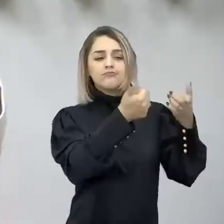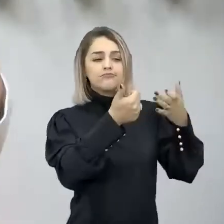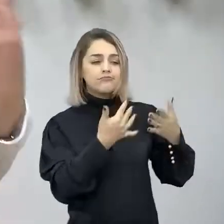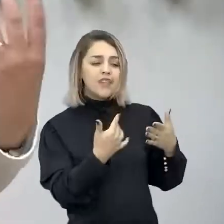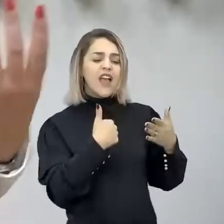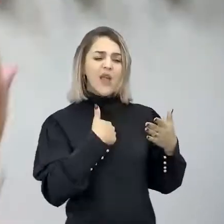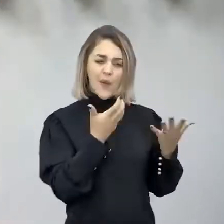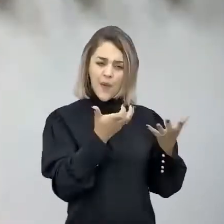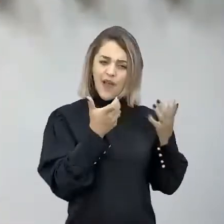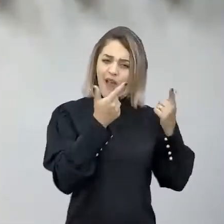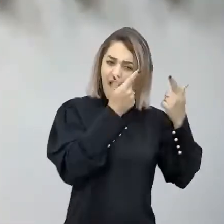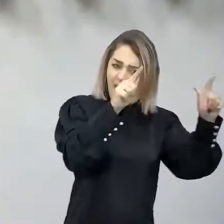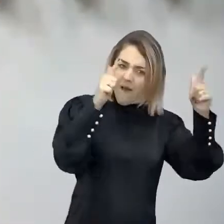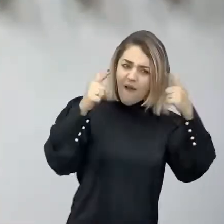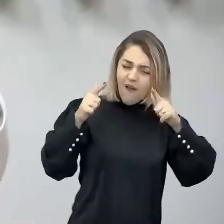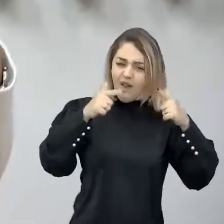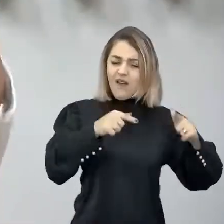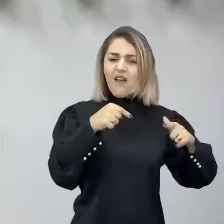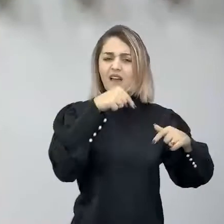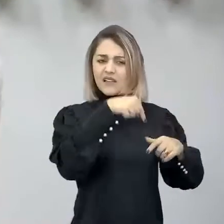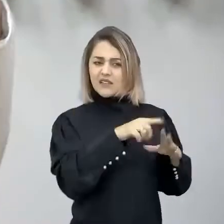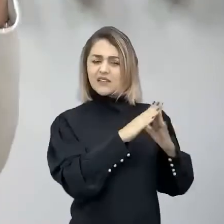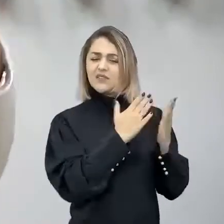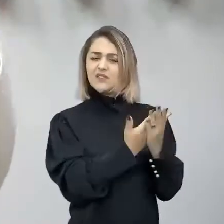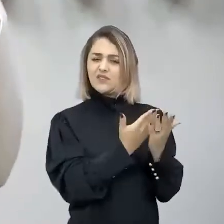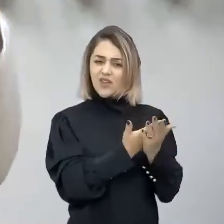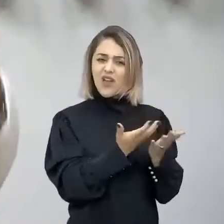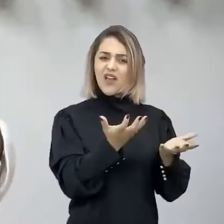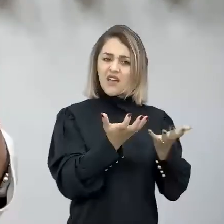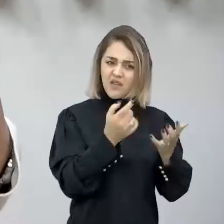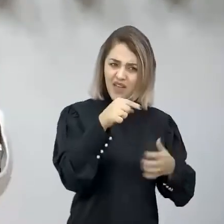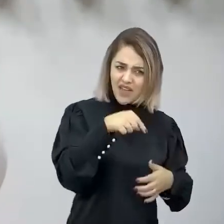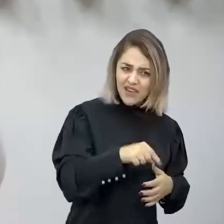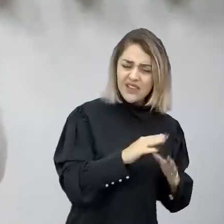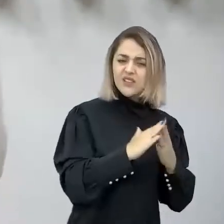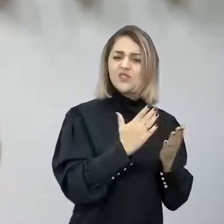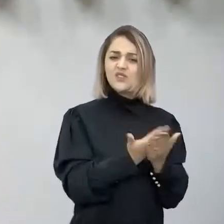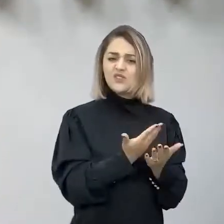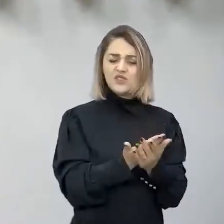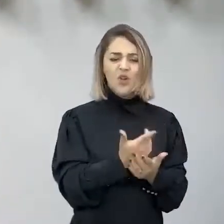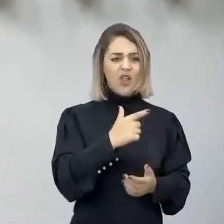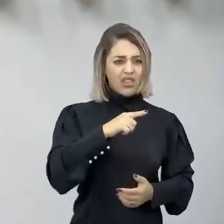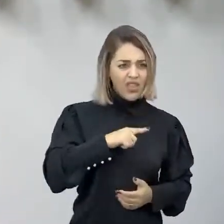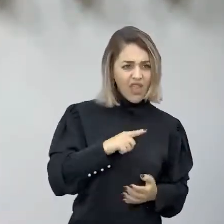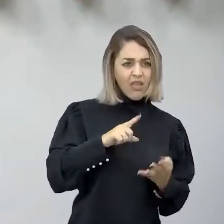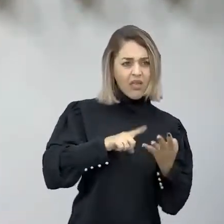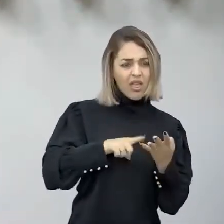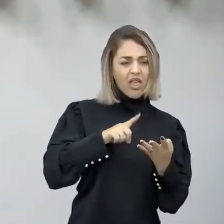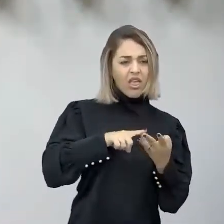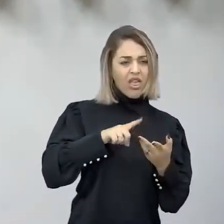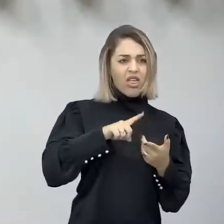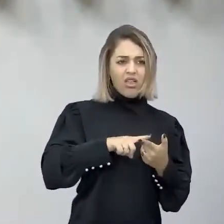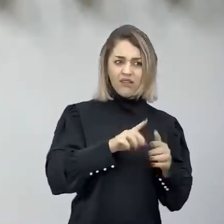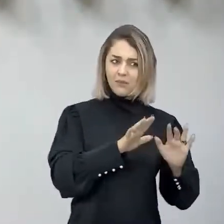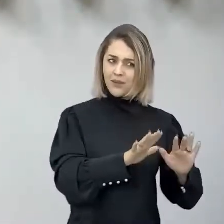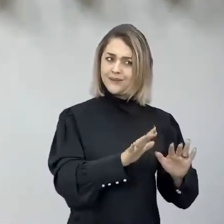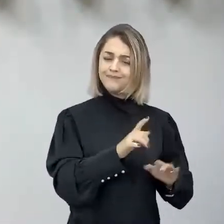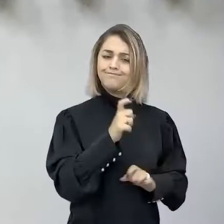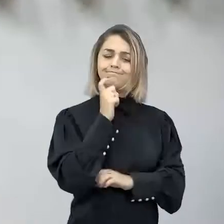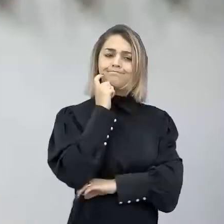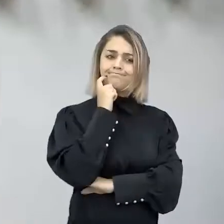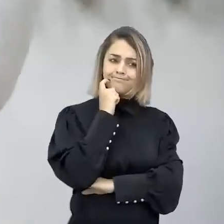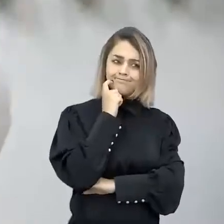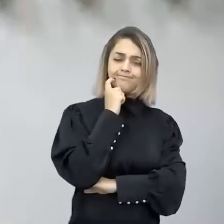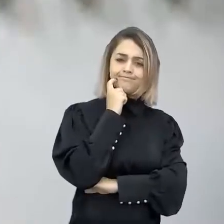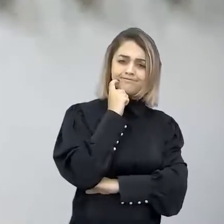me manifestar na escola porque eu quero que a escola tenha isso. Mas espera aí. Vamos pensar que você